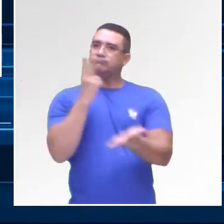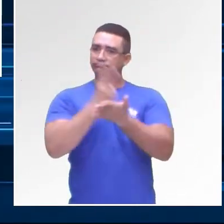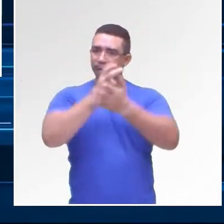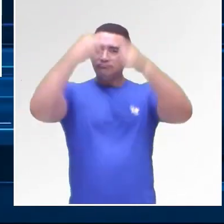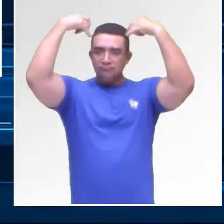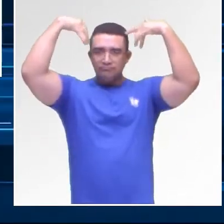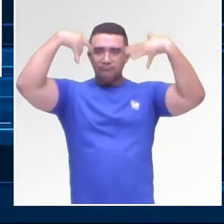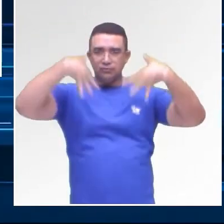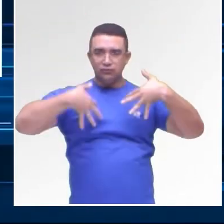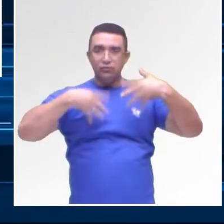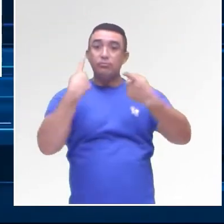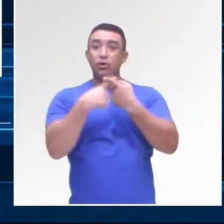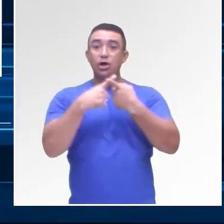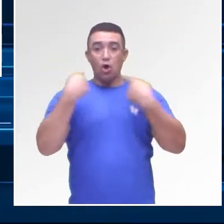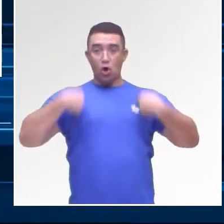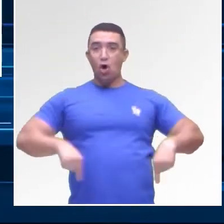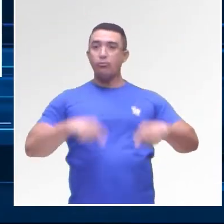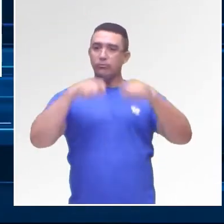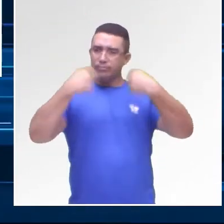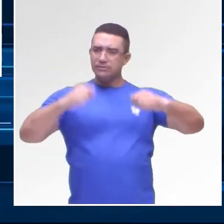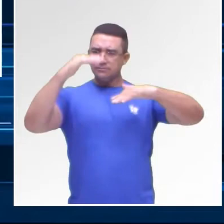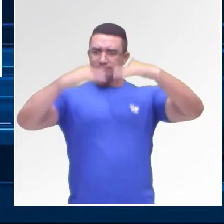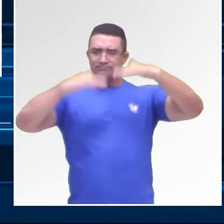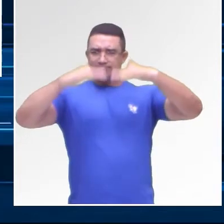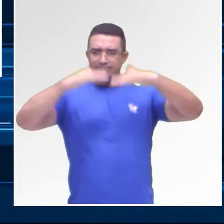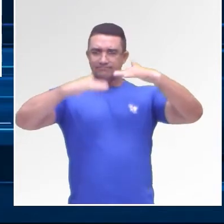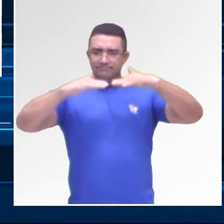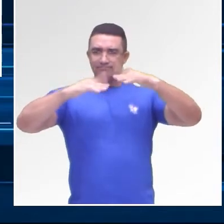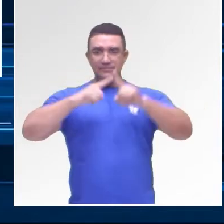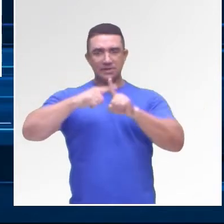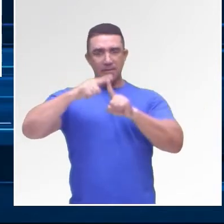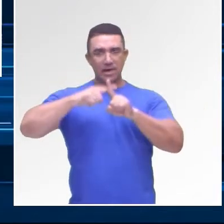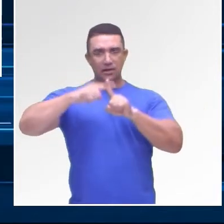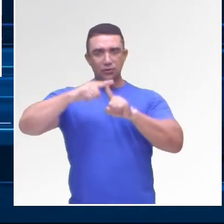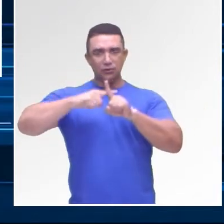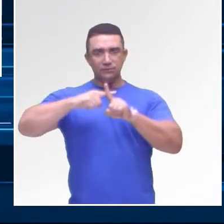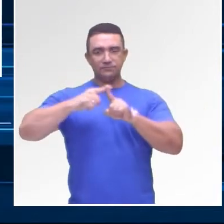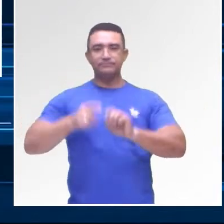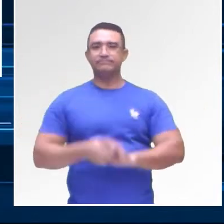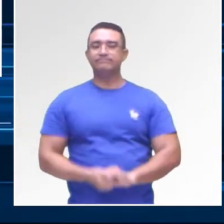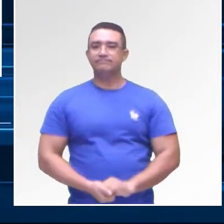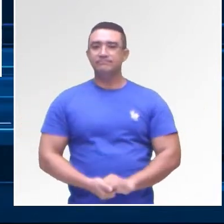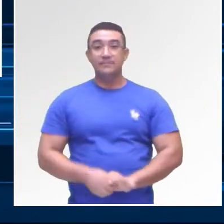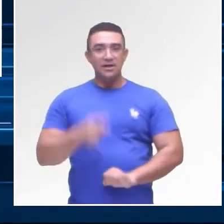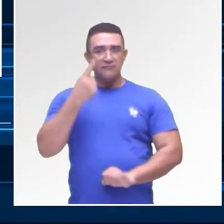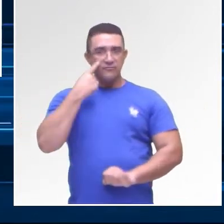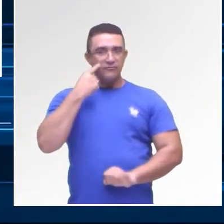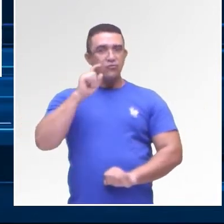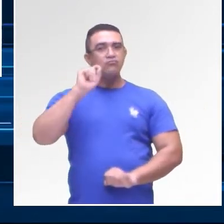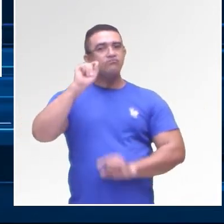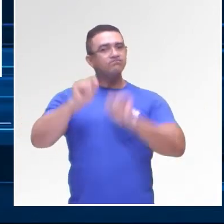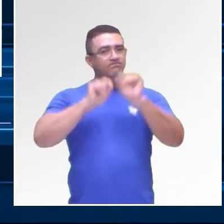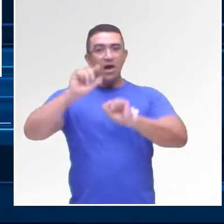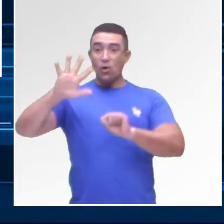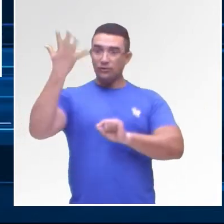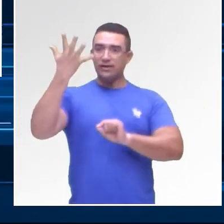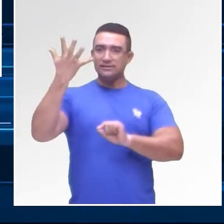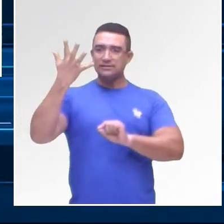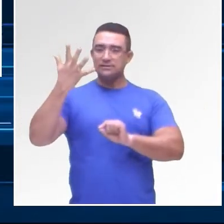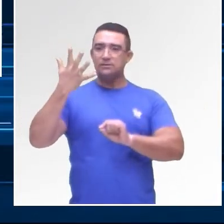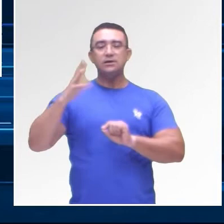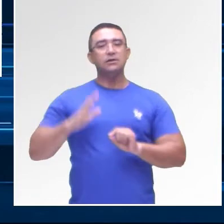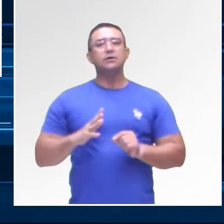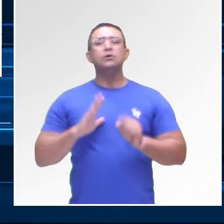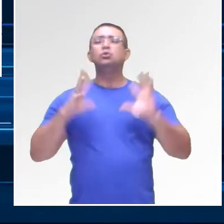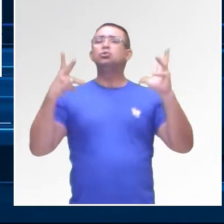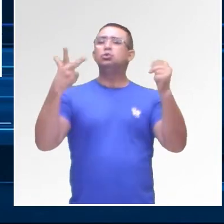ajustar a sua temperatura. Muito bem, vocês viram o que acontece no nosso corpo? Então, tudo se inicia